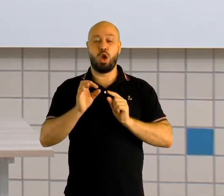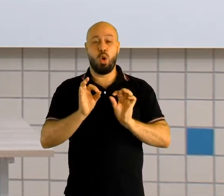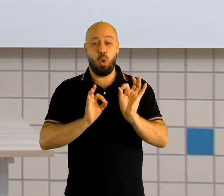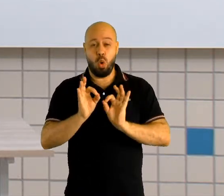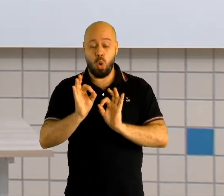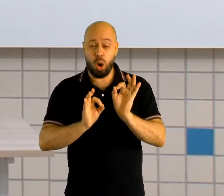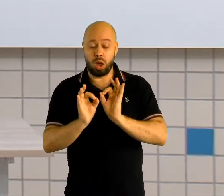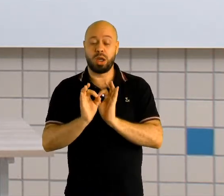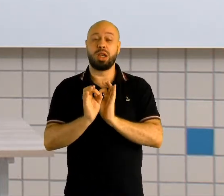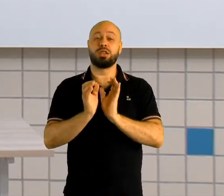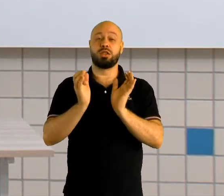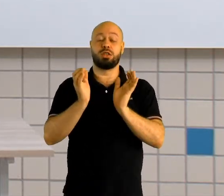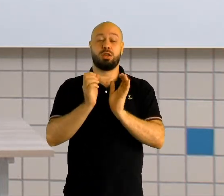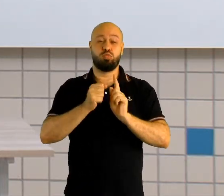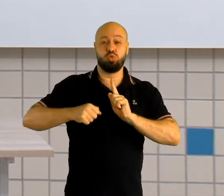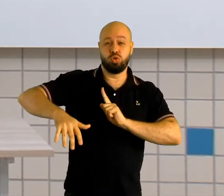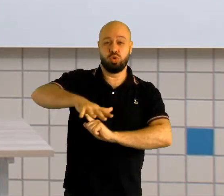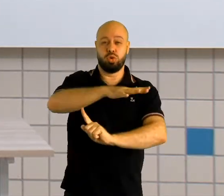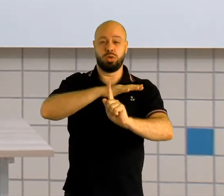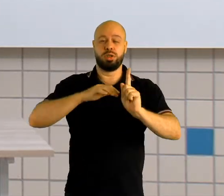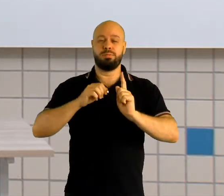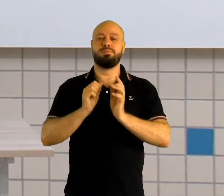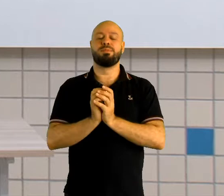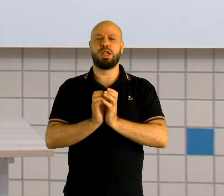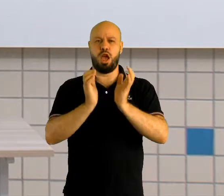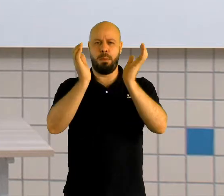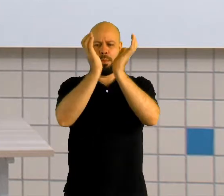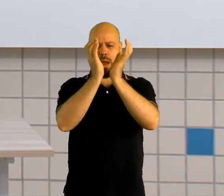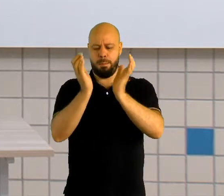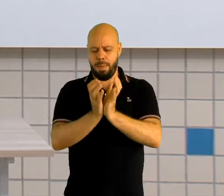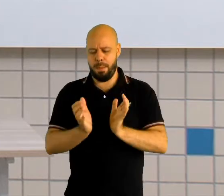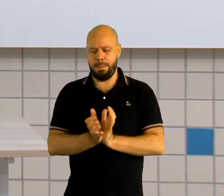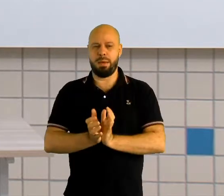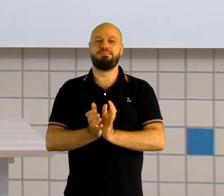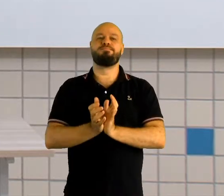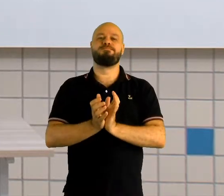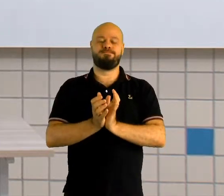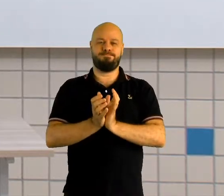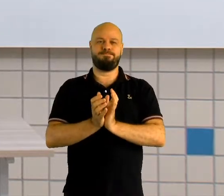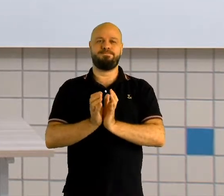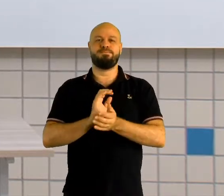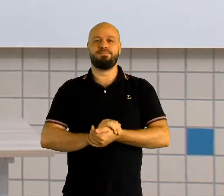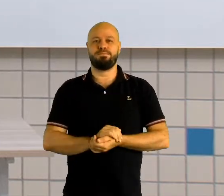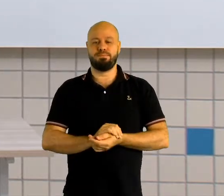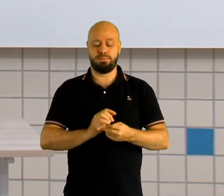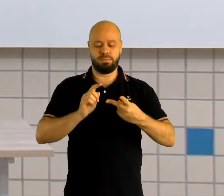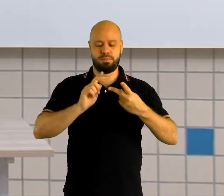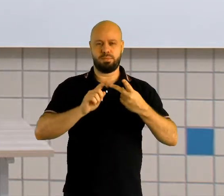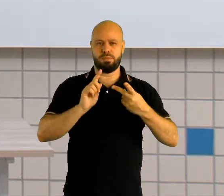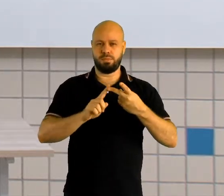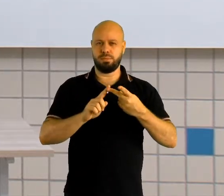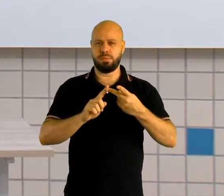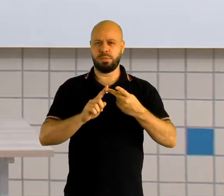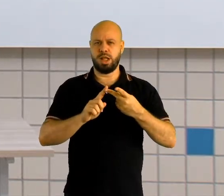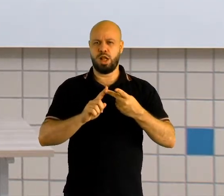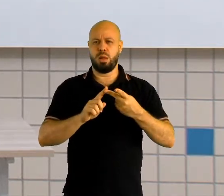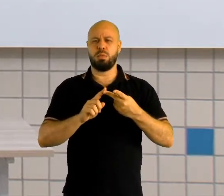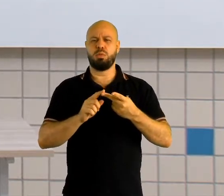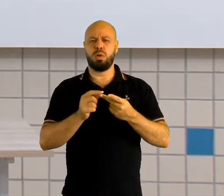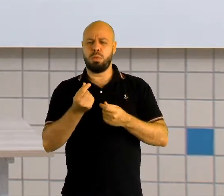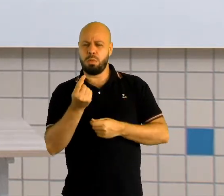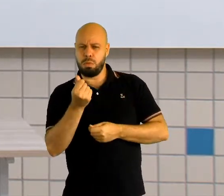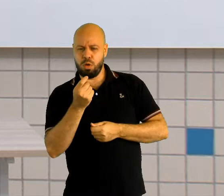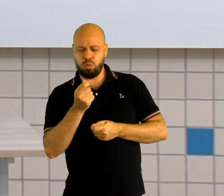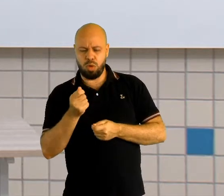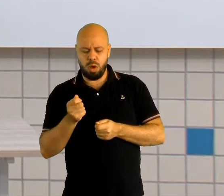bem definida, com uma divisão de grupos sociais. O outro aspecto é o controle